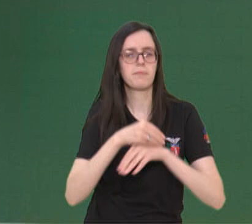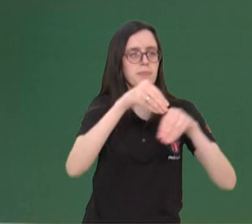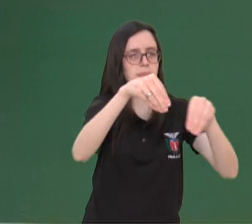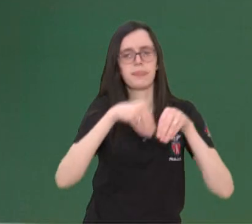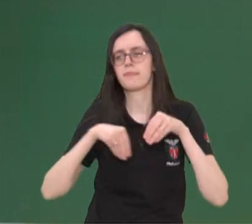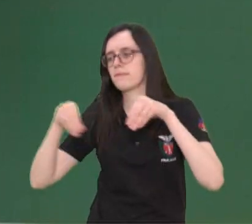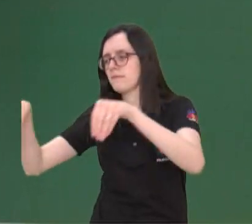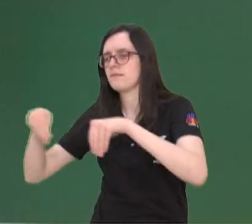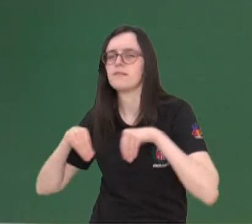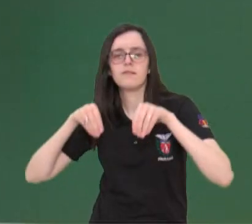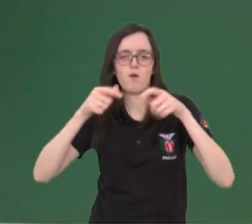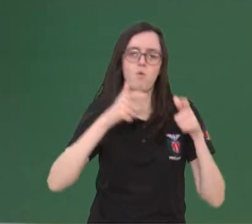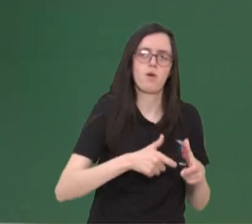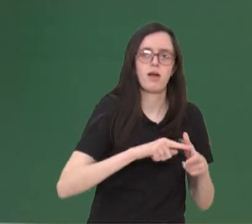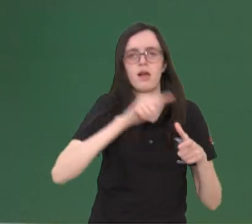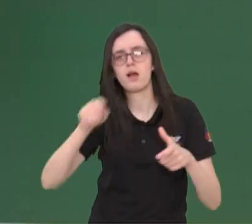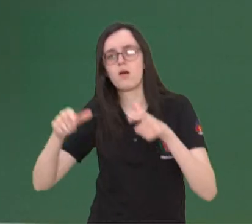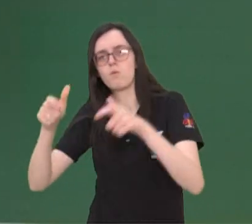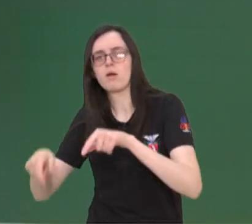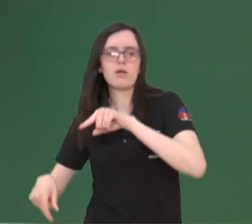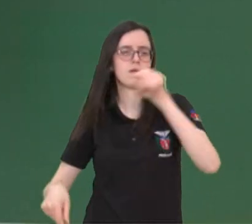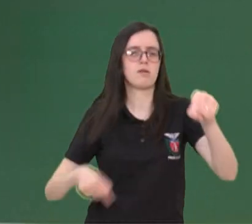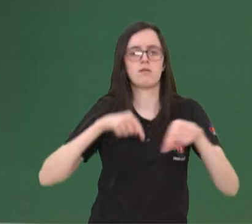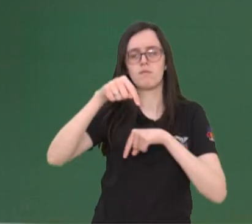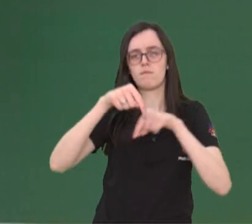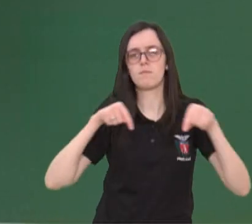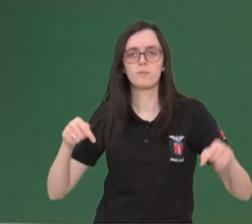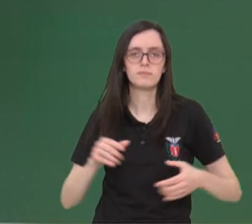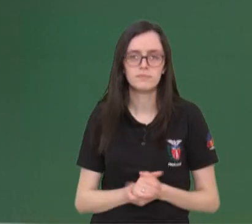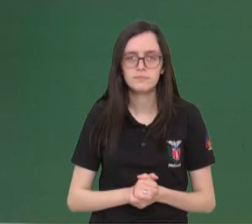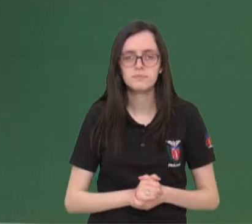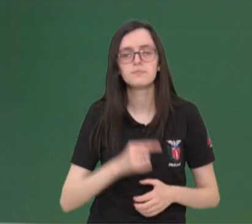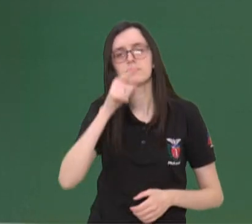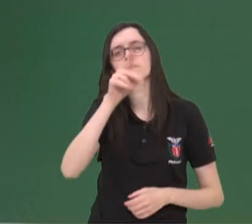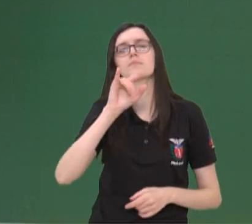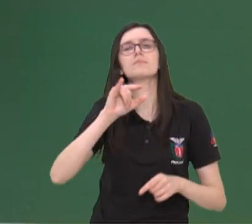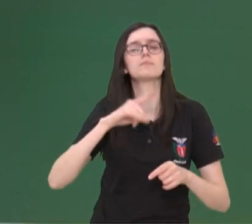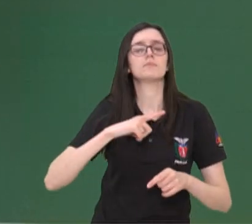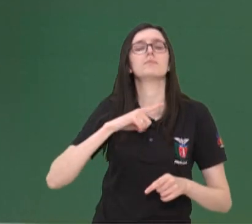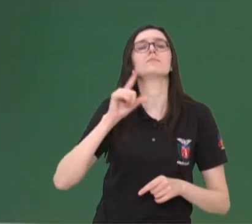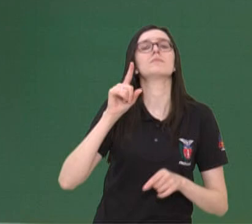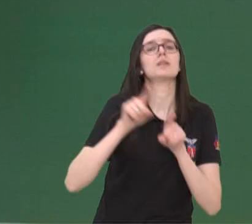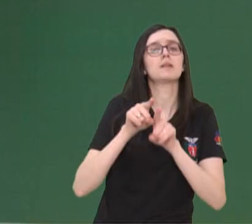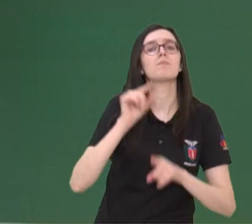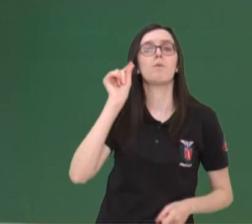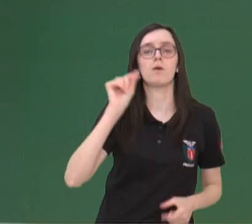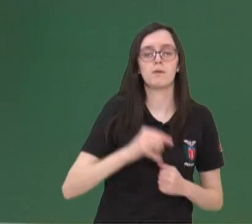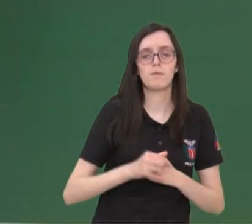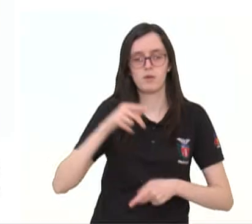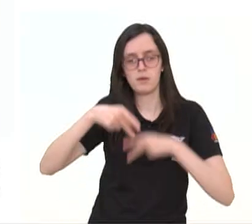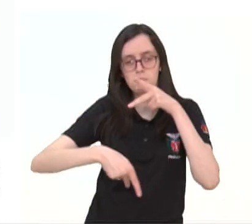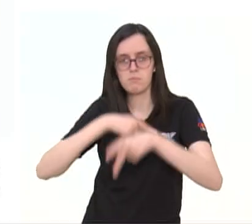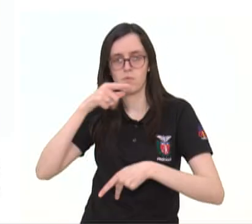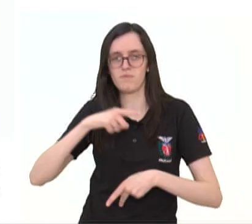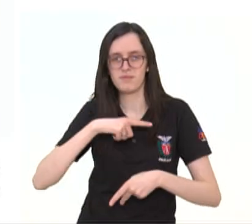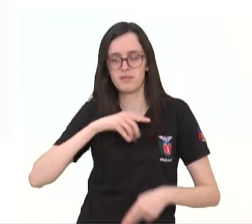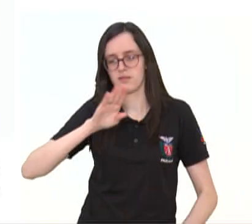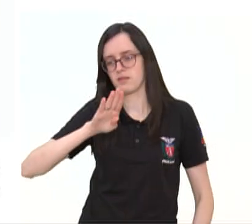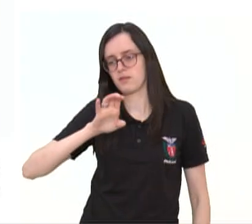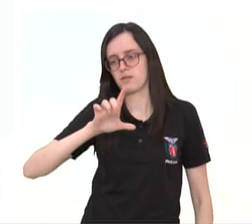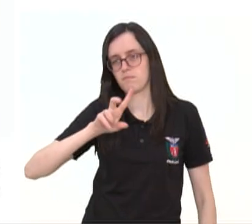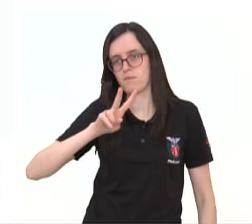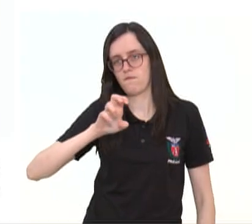transitavam, migravam de um lugar para outro, ok? E você vai ter também, além dos povos berberes,